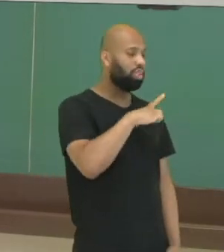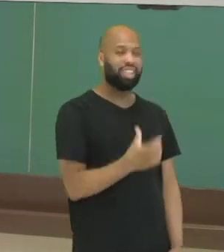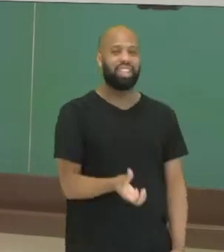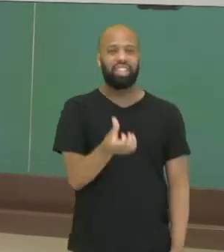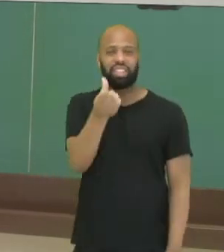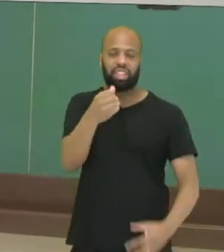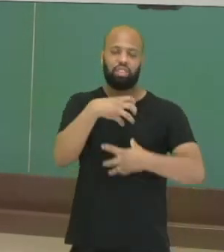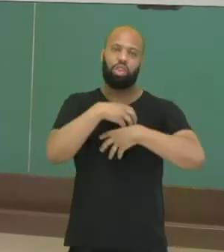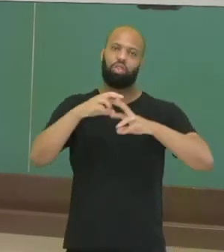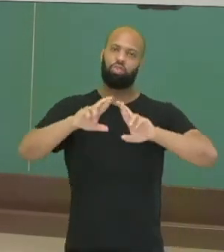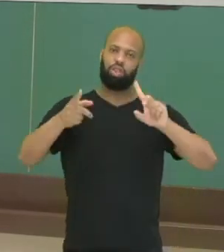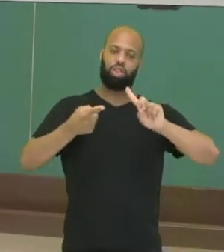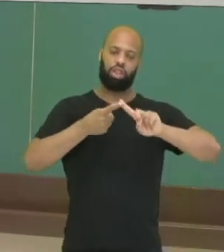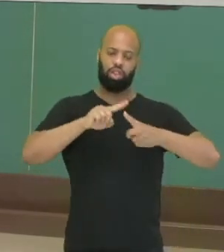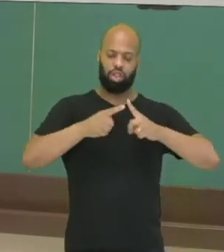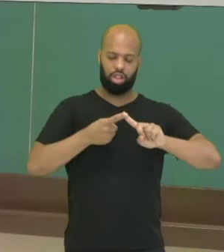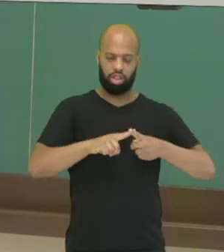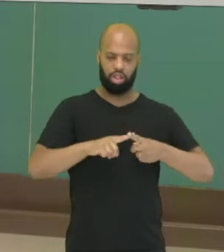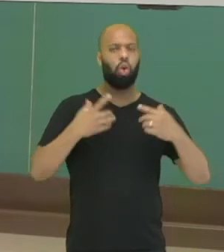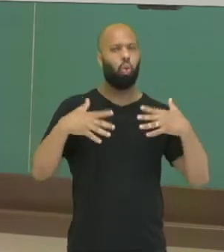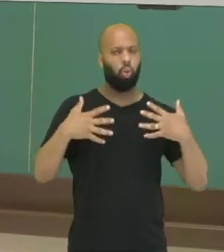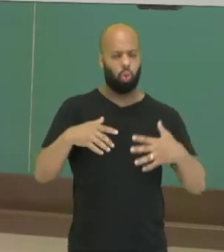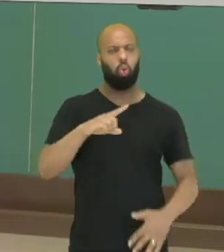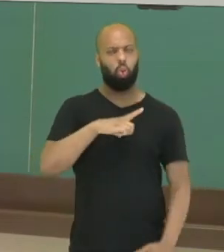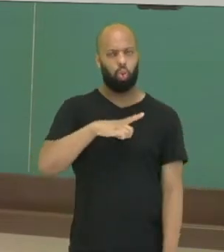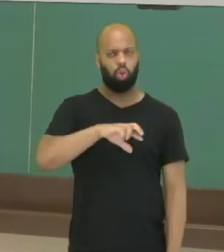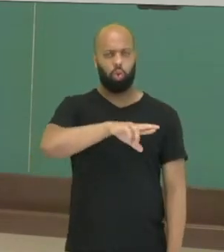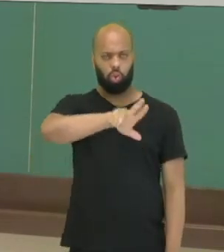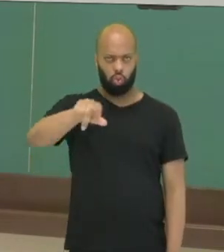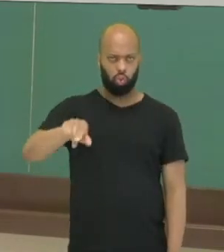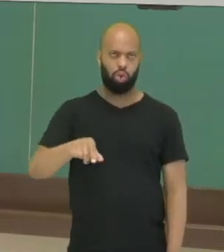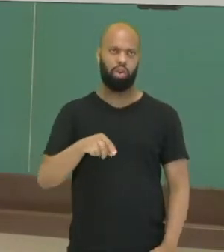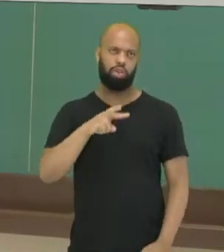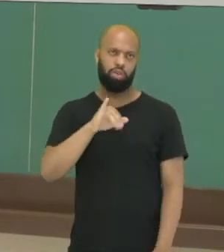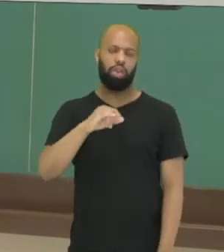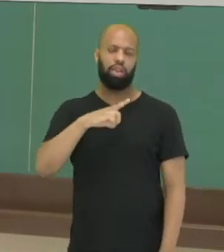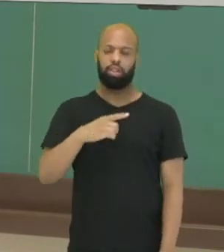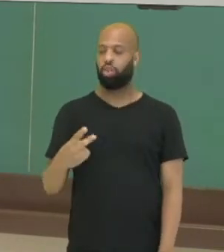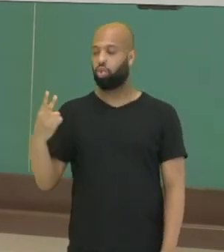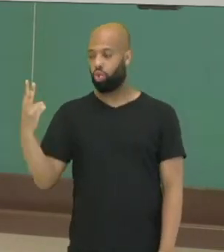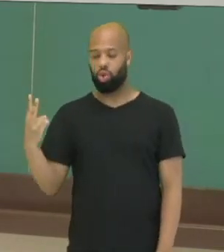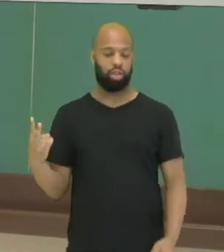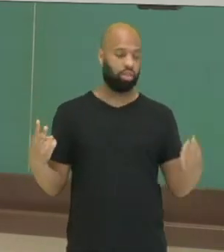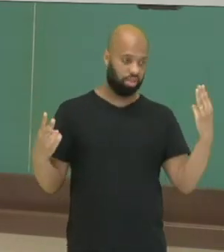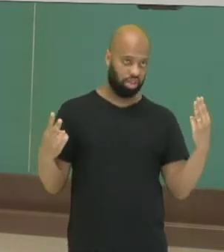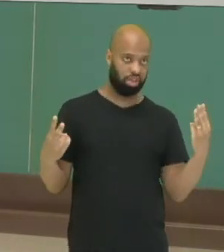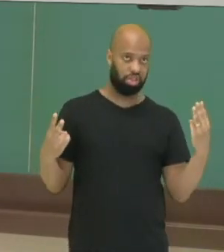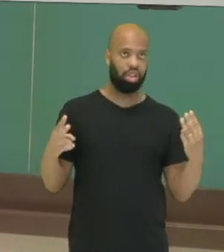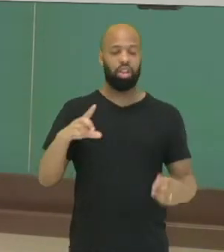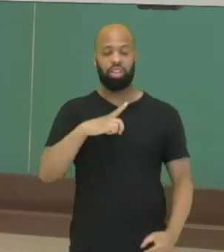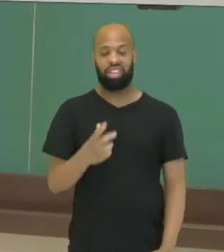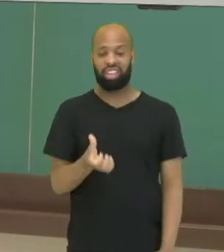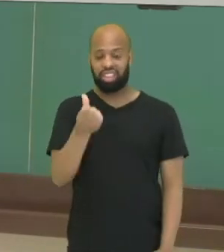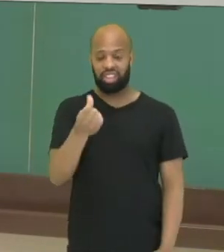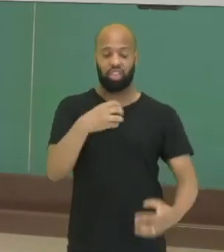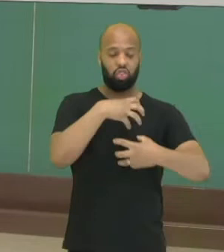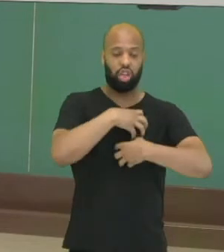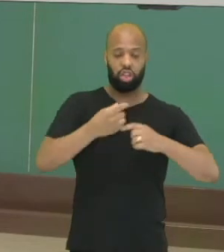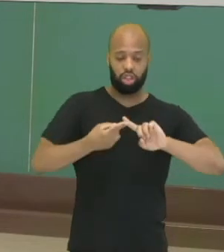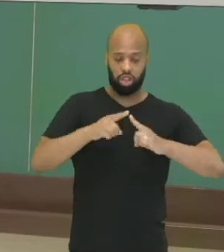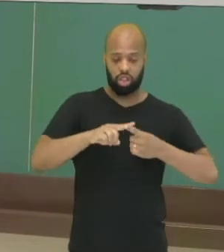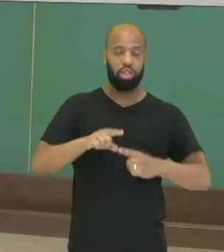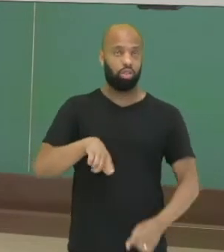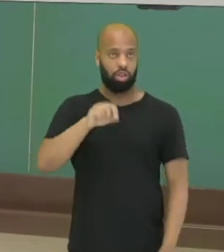diferentes. É bastante maneiras para 2 tipos de comida, sucos e sanduíches.